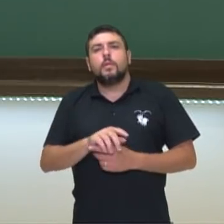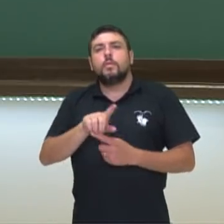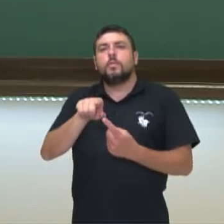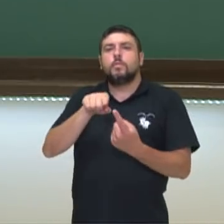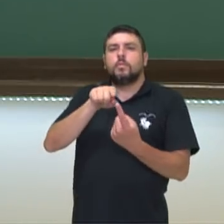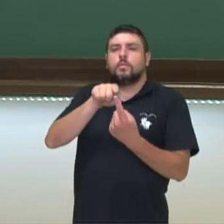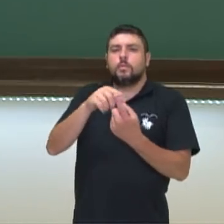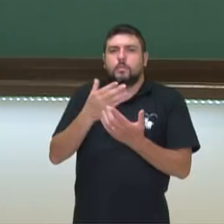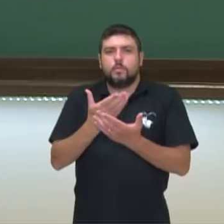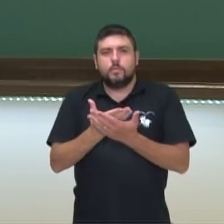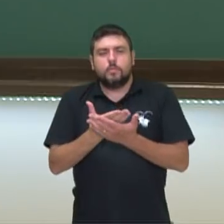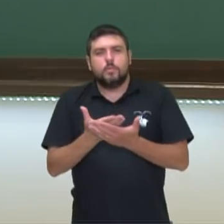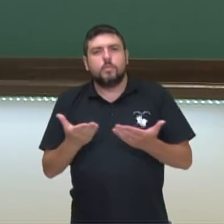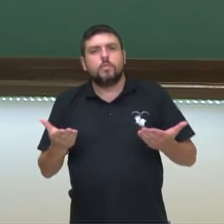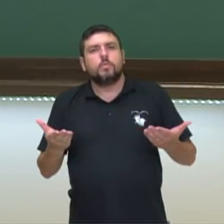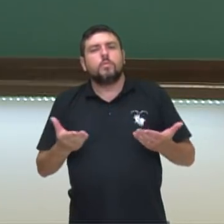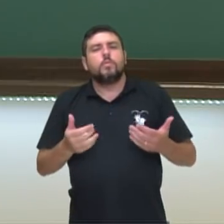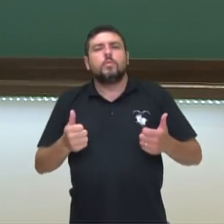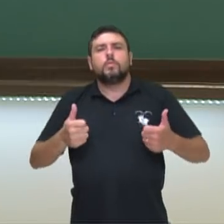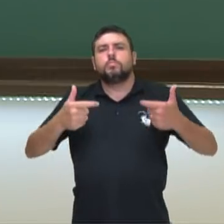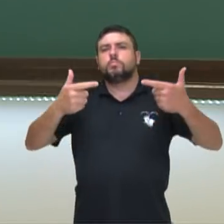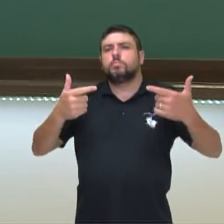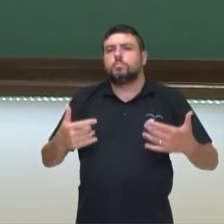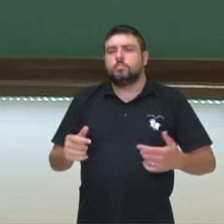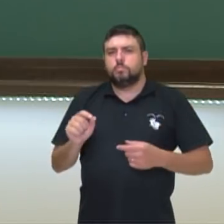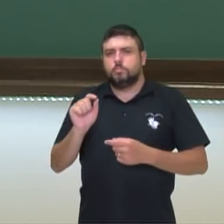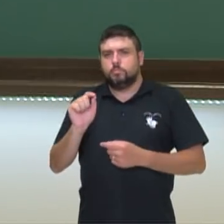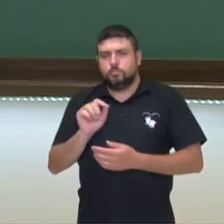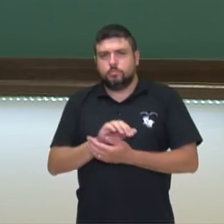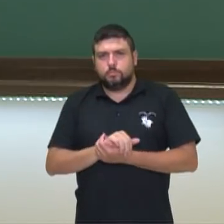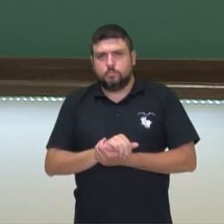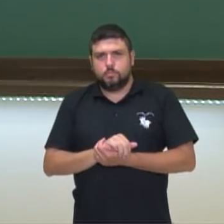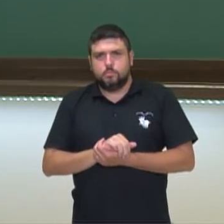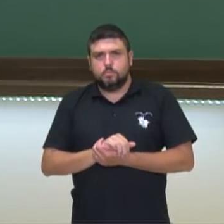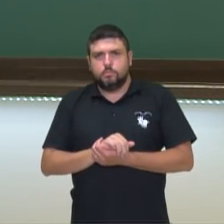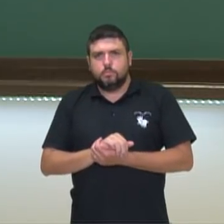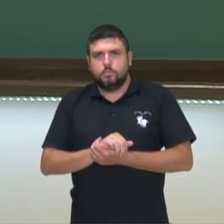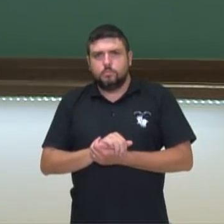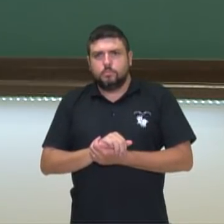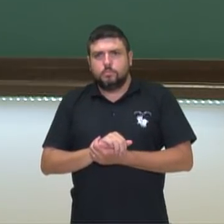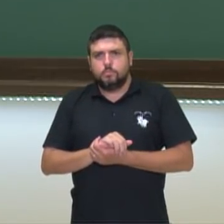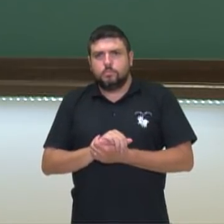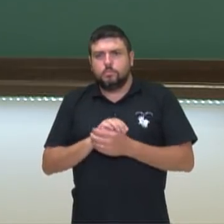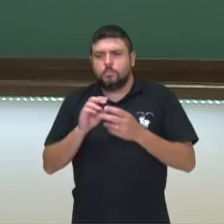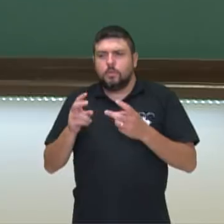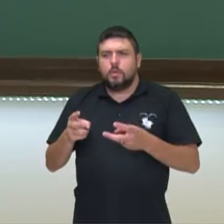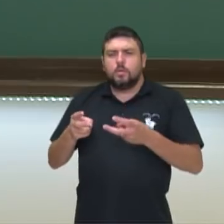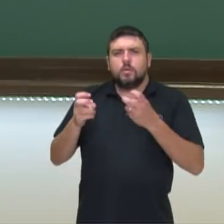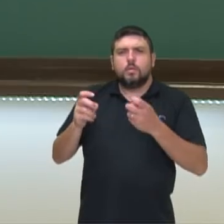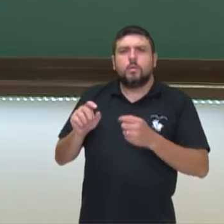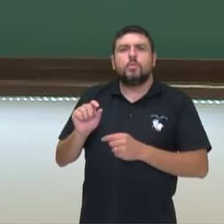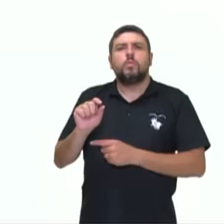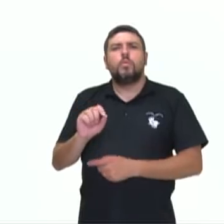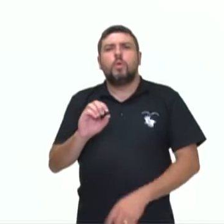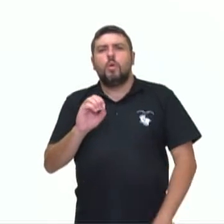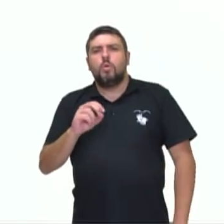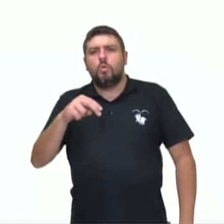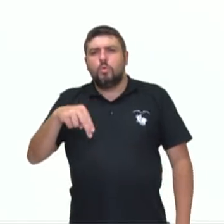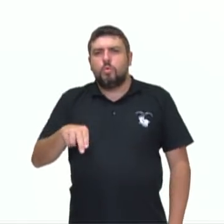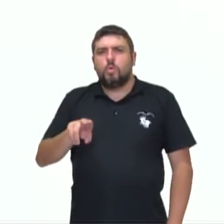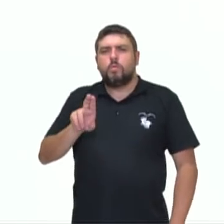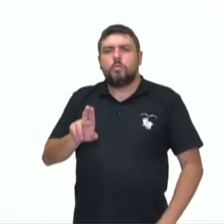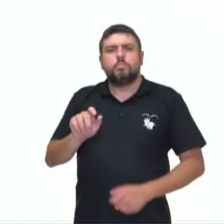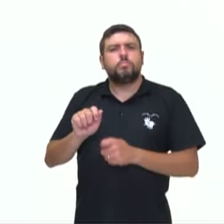nossa aula de hoje dizem respeito, principalmente, a identificar o papel da ONU na atualidade e reconhecer